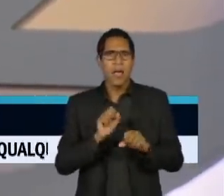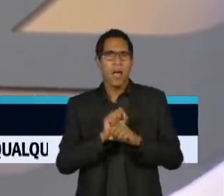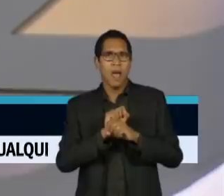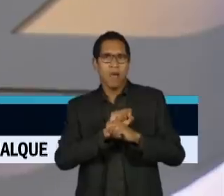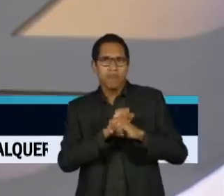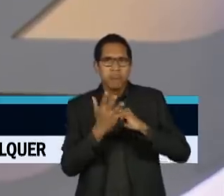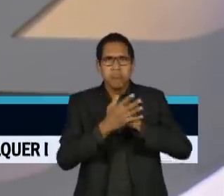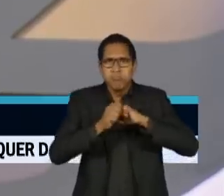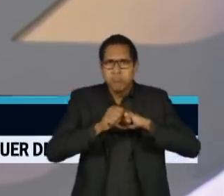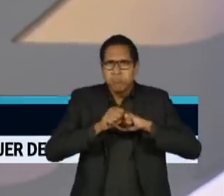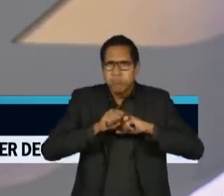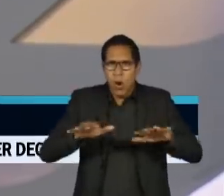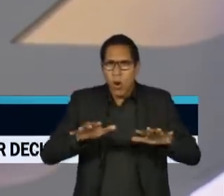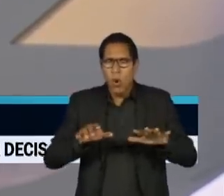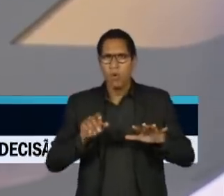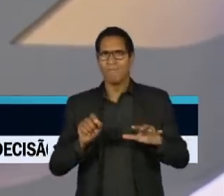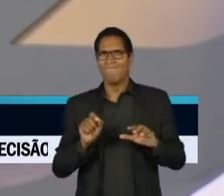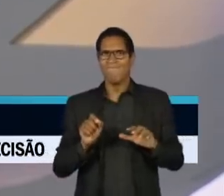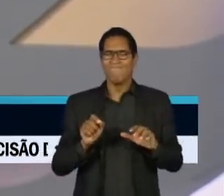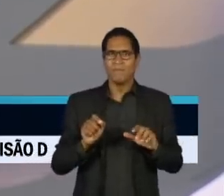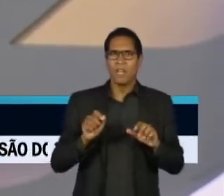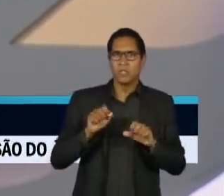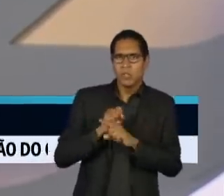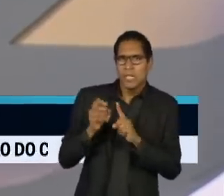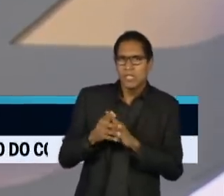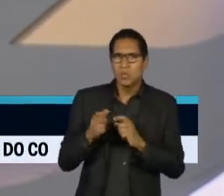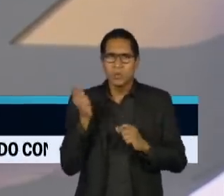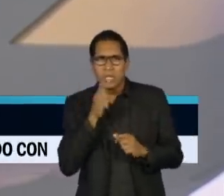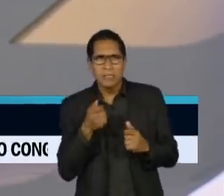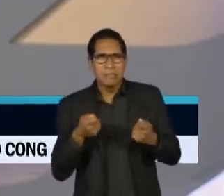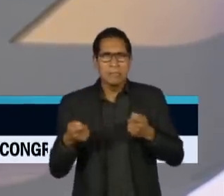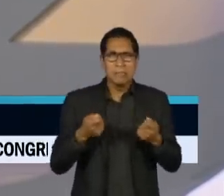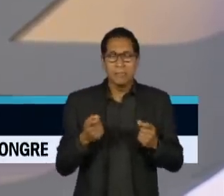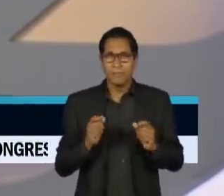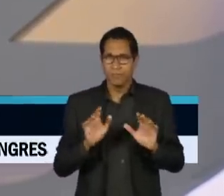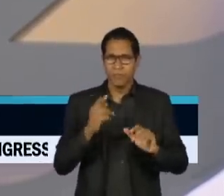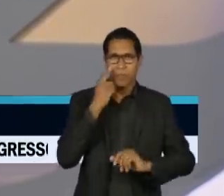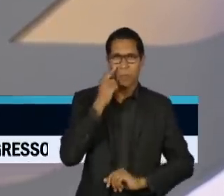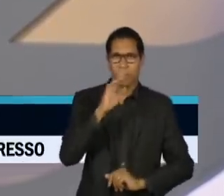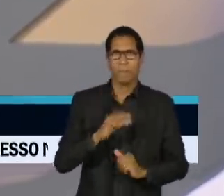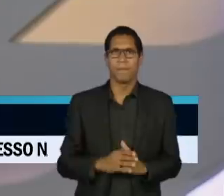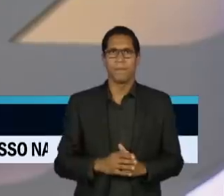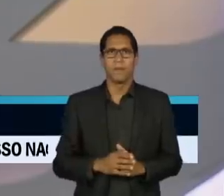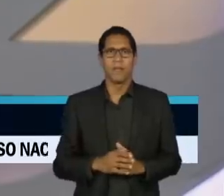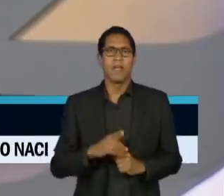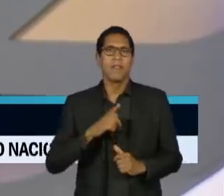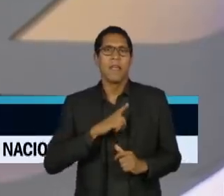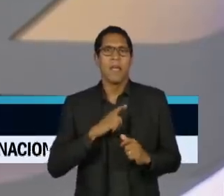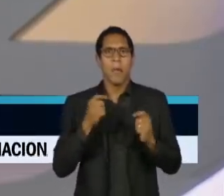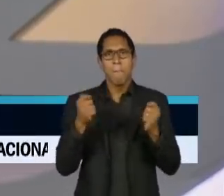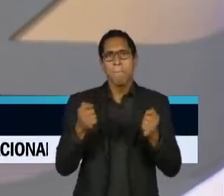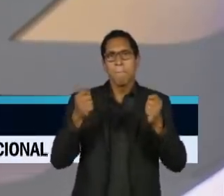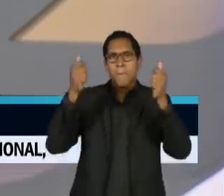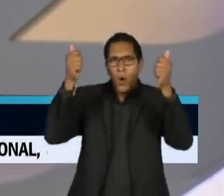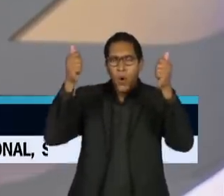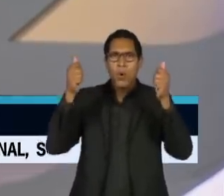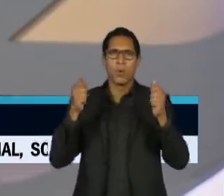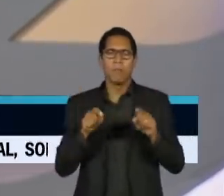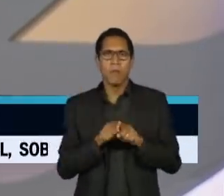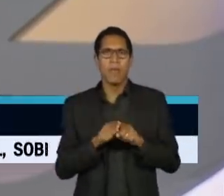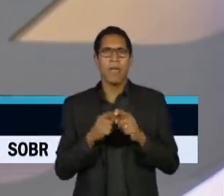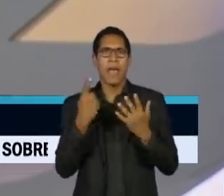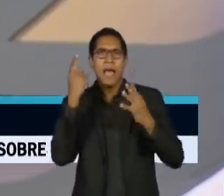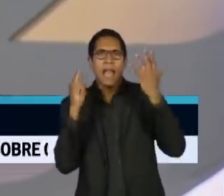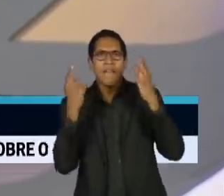Porque nesse momento a gente está falando se vamos manter o Réveillon, se vamos ter carnaval. Quando é que a gente vai